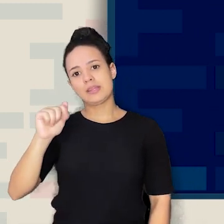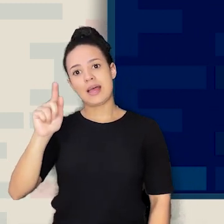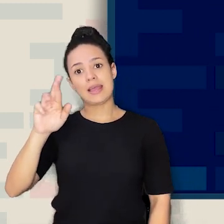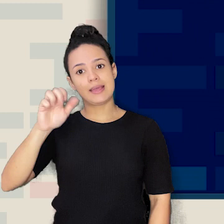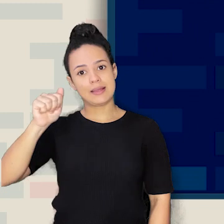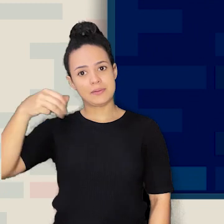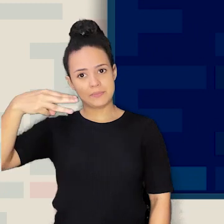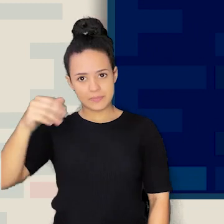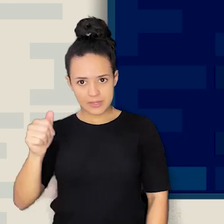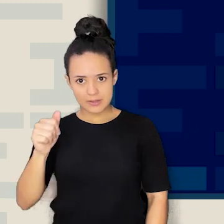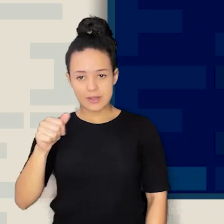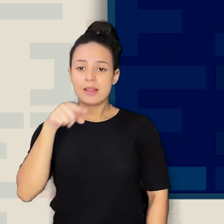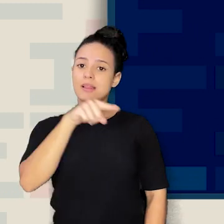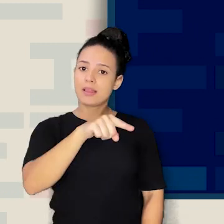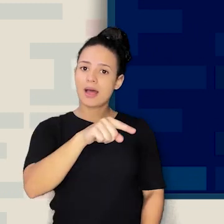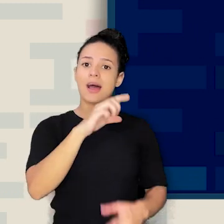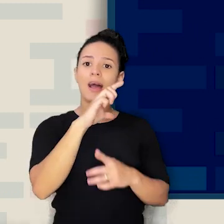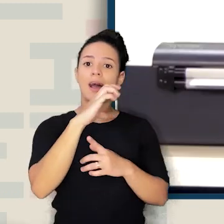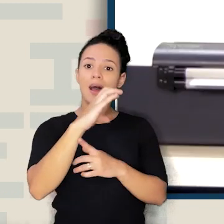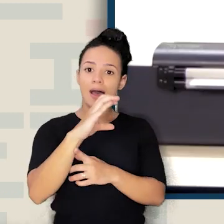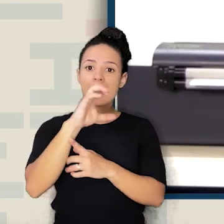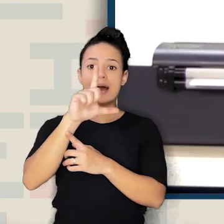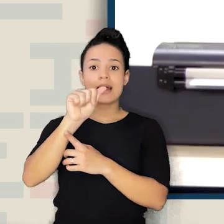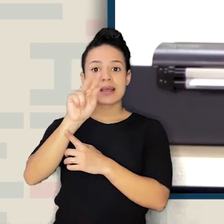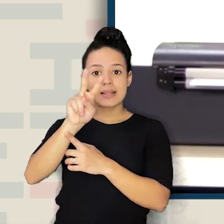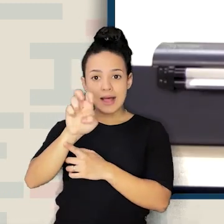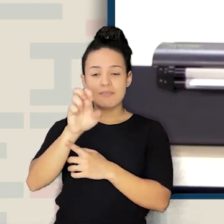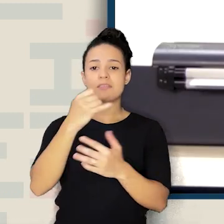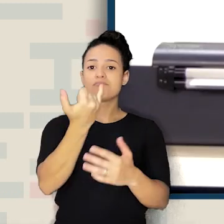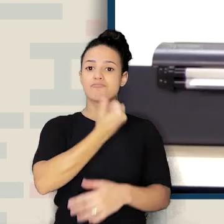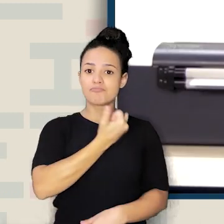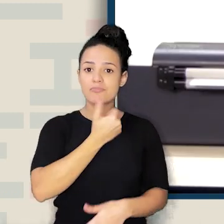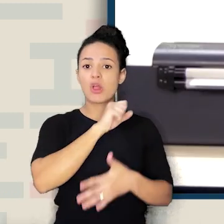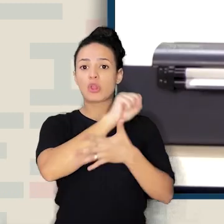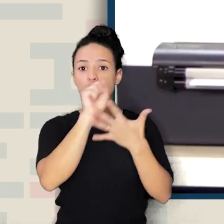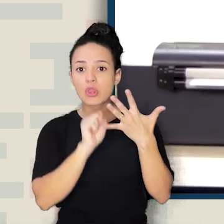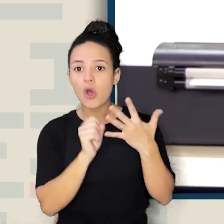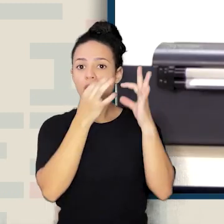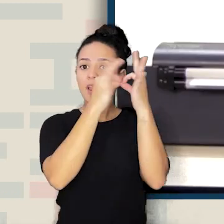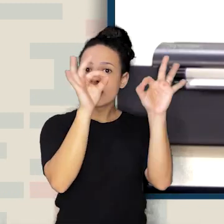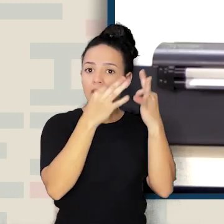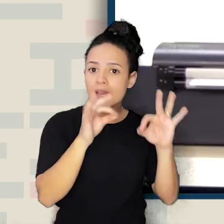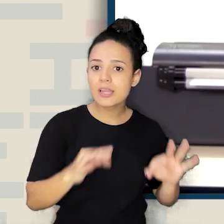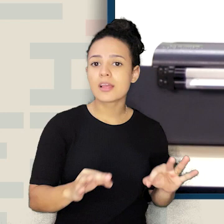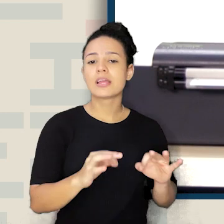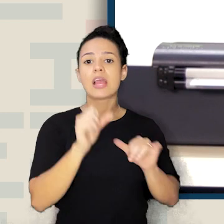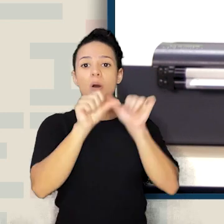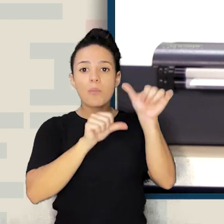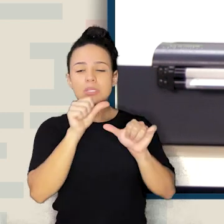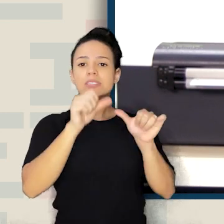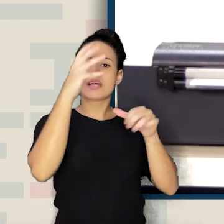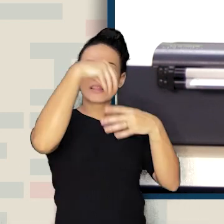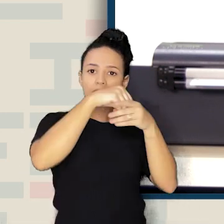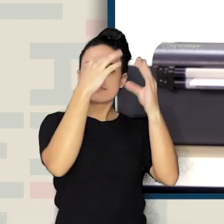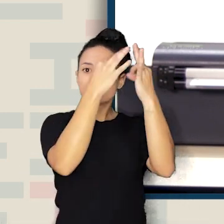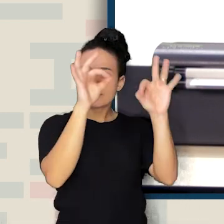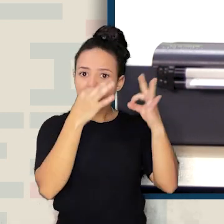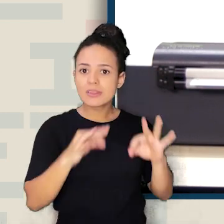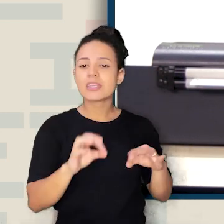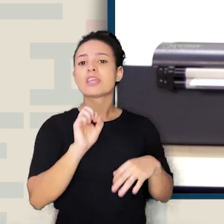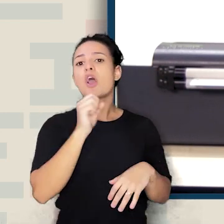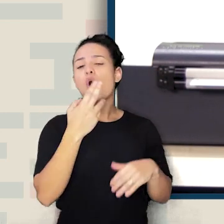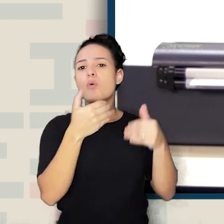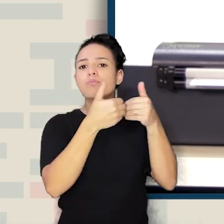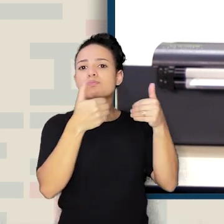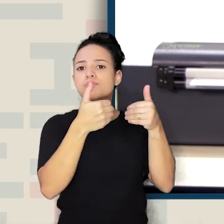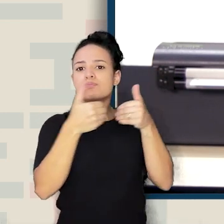clave me vai dizer quais são as notas, né, das linhas dos espaços, e as alterações são escritas nessas linhas ou espaços que são as